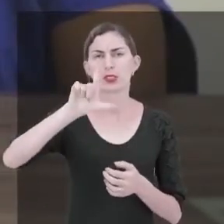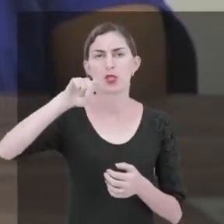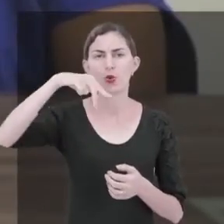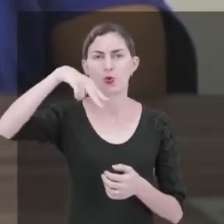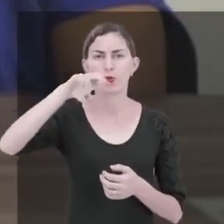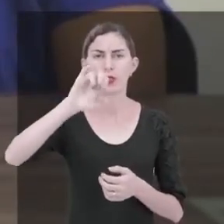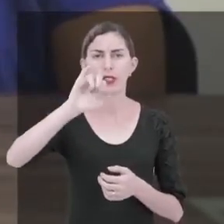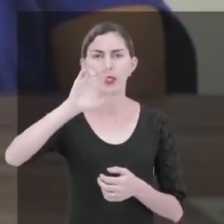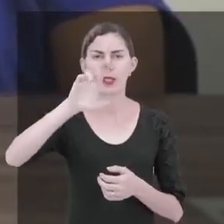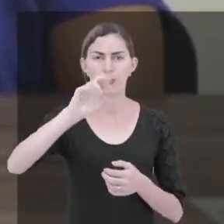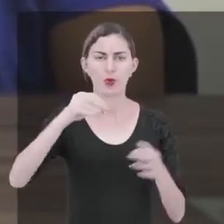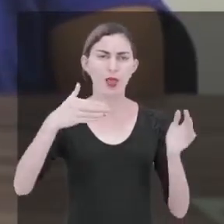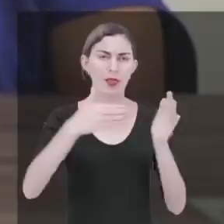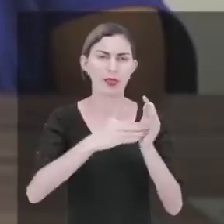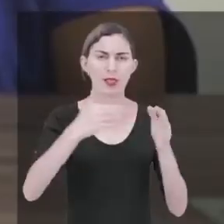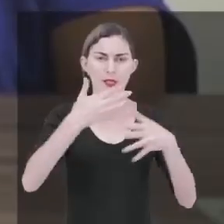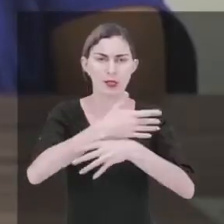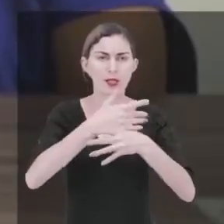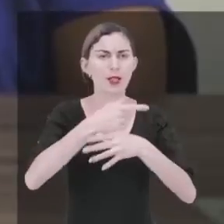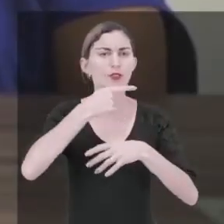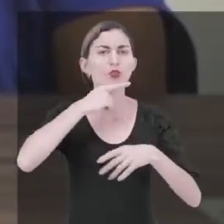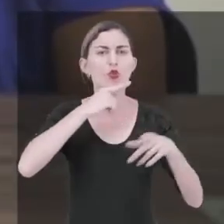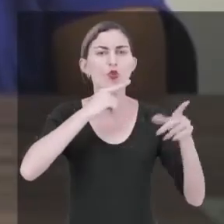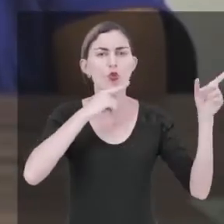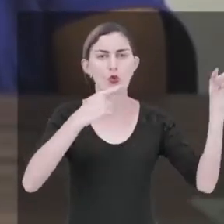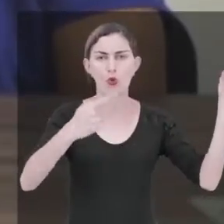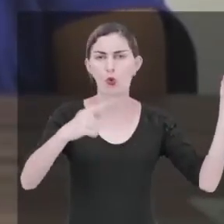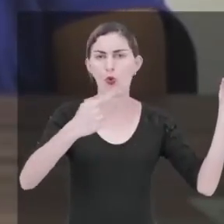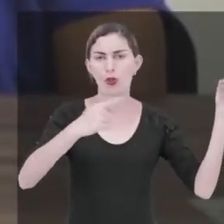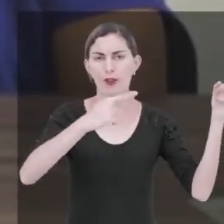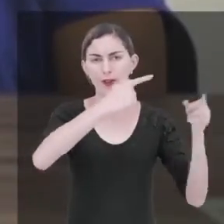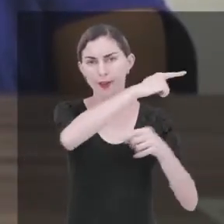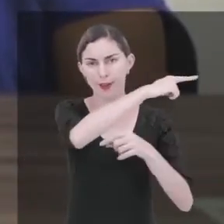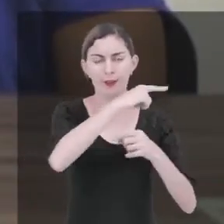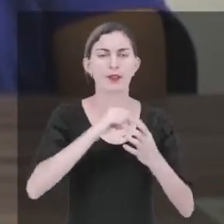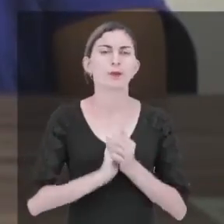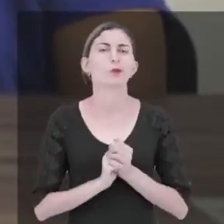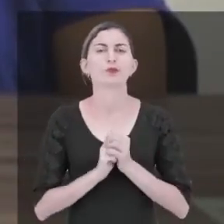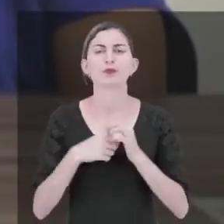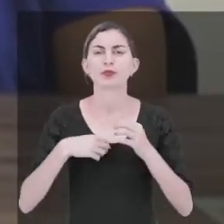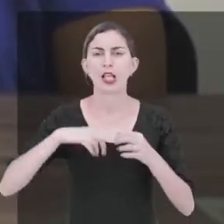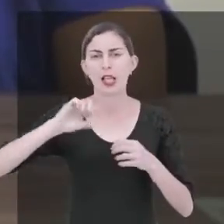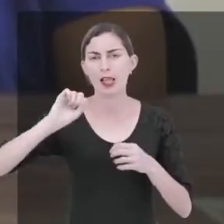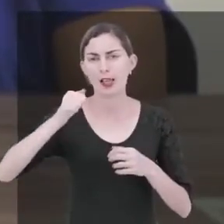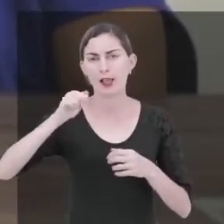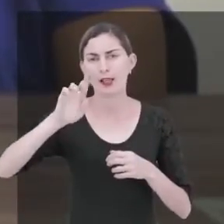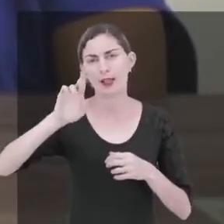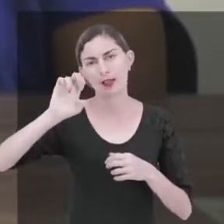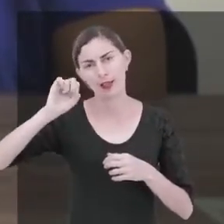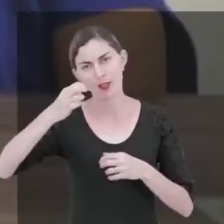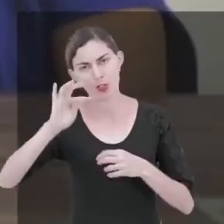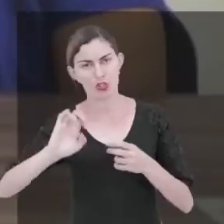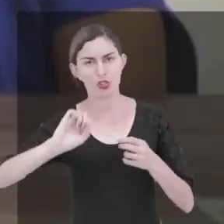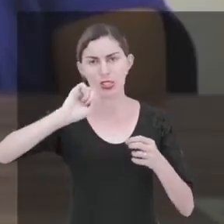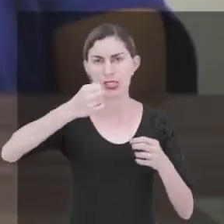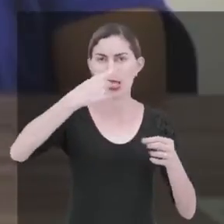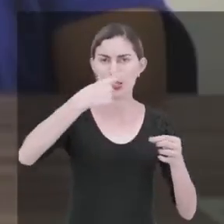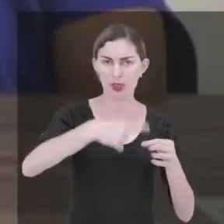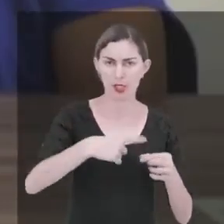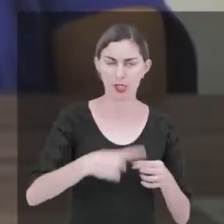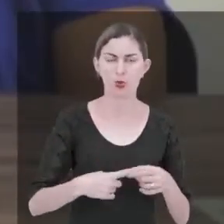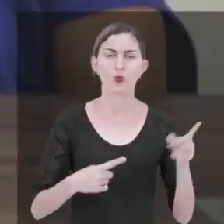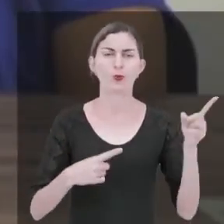Salgueiro até Goiânia. Então, toda a região do Agreste e Sertão, nós estamos também